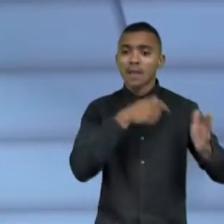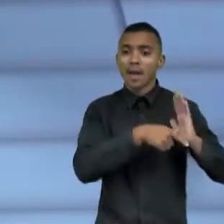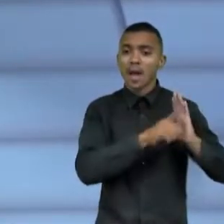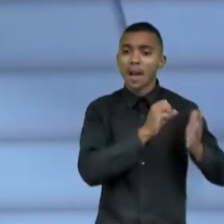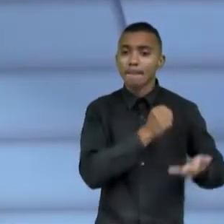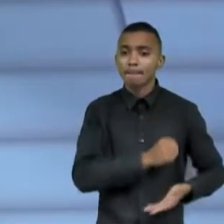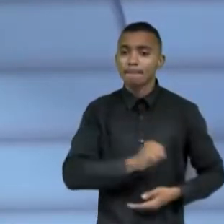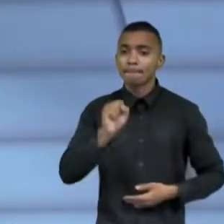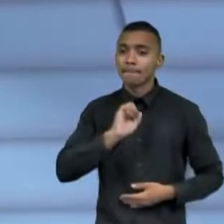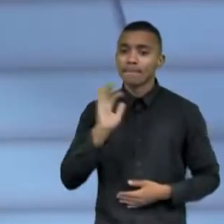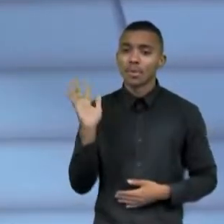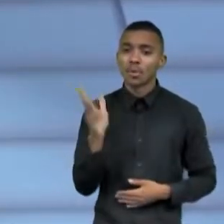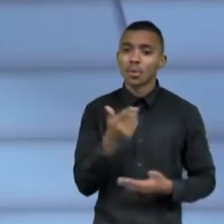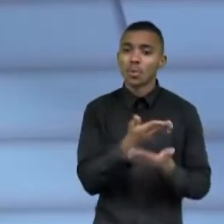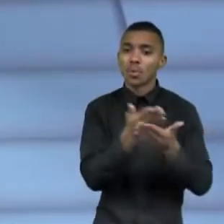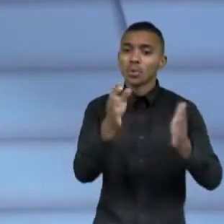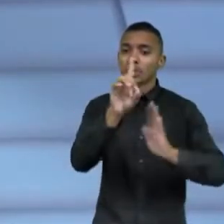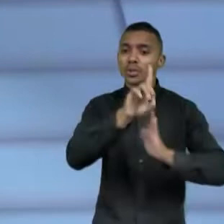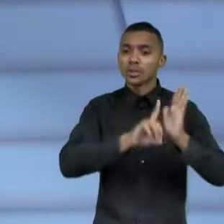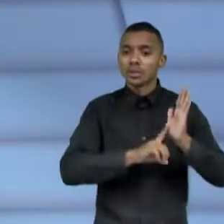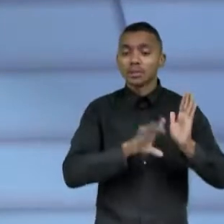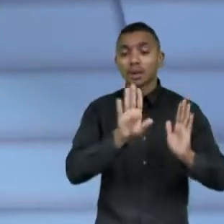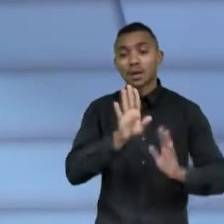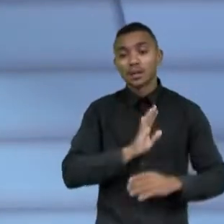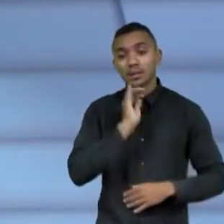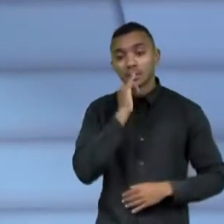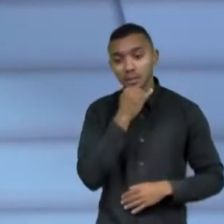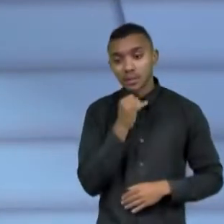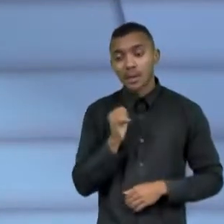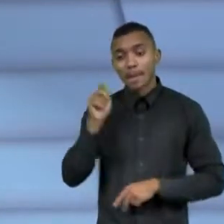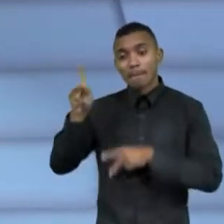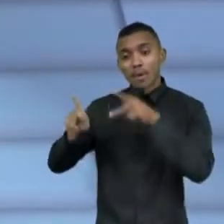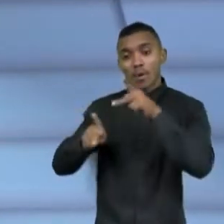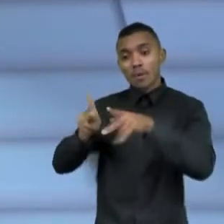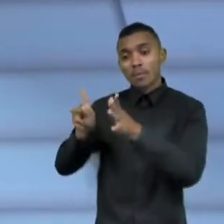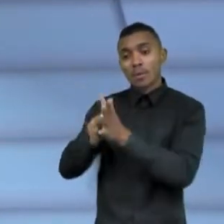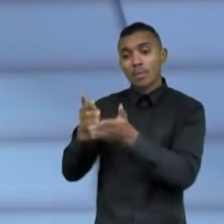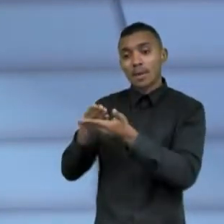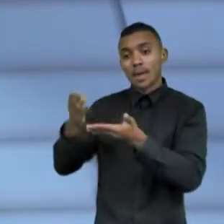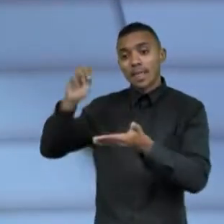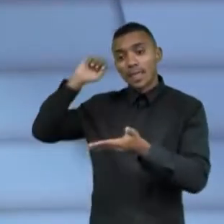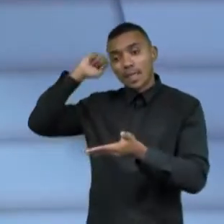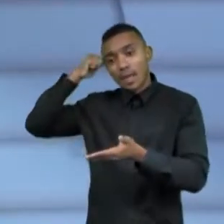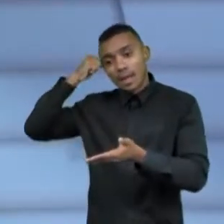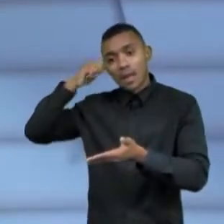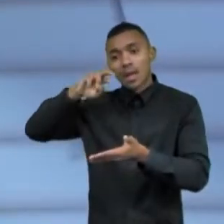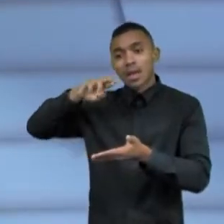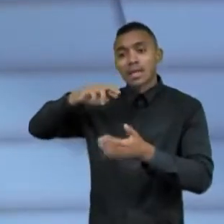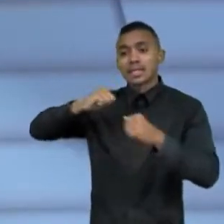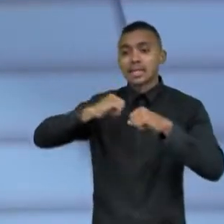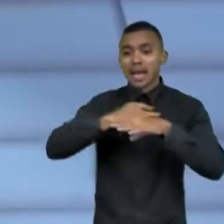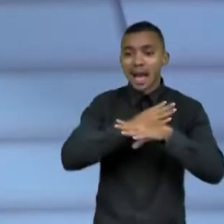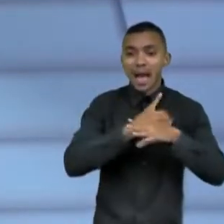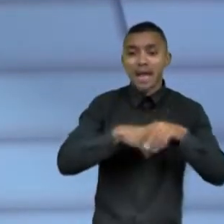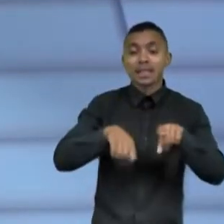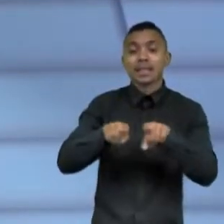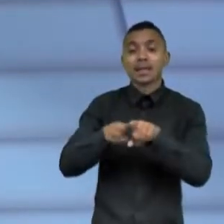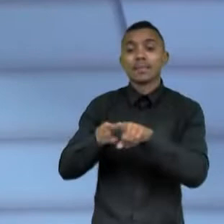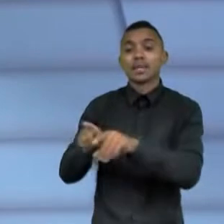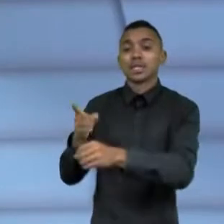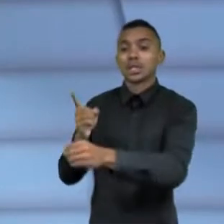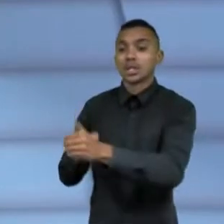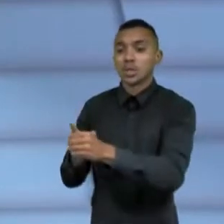todos esses direitos. Mas, infelizmente, para a população negra, e como o Miguel falou, né, não só do urbano, como do interior, né,